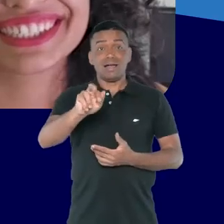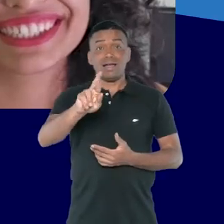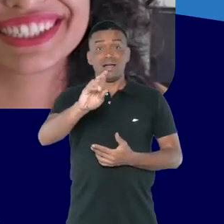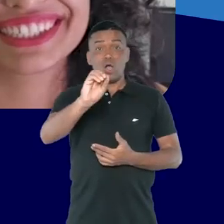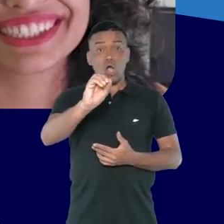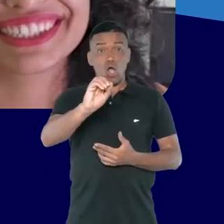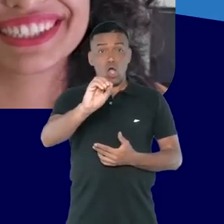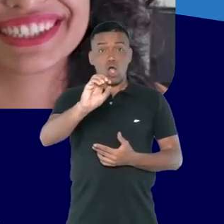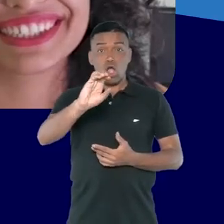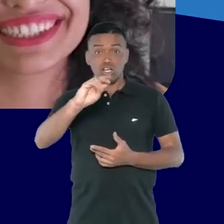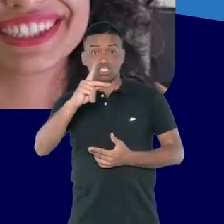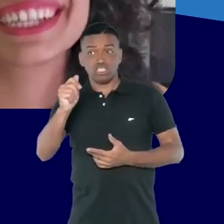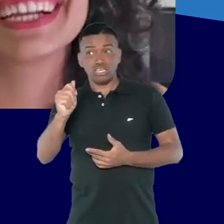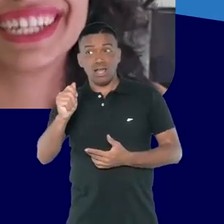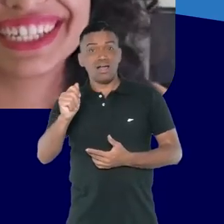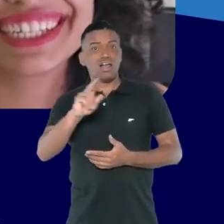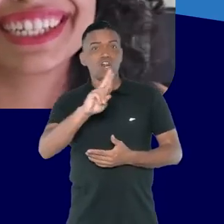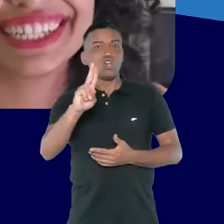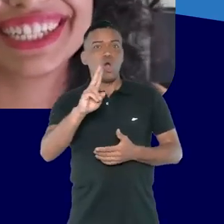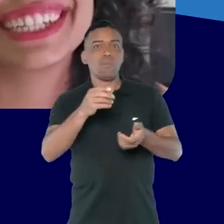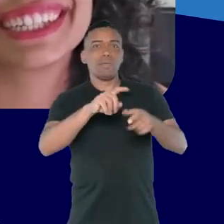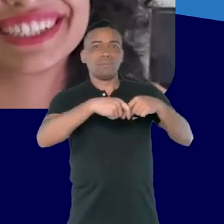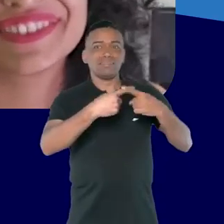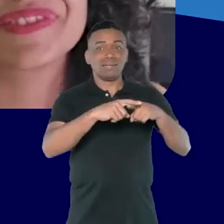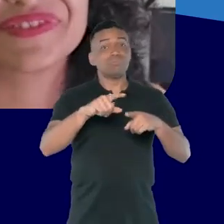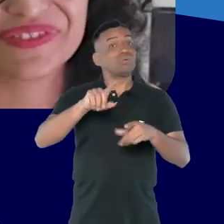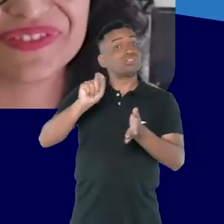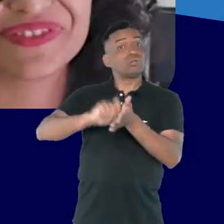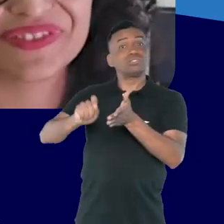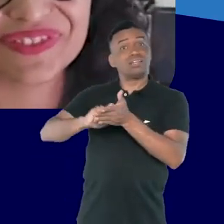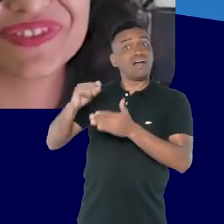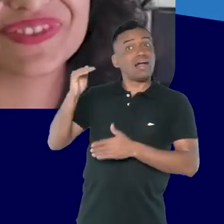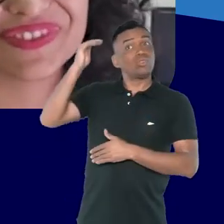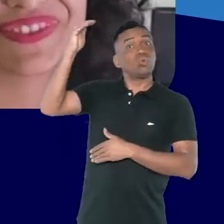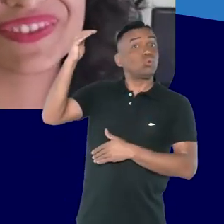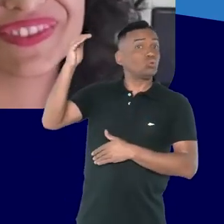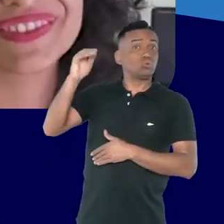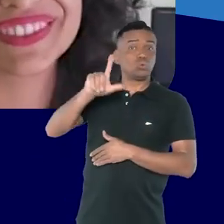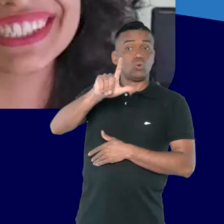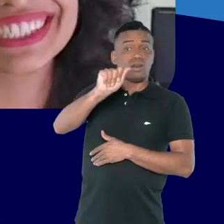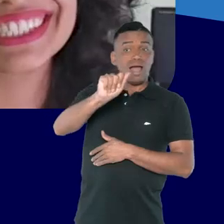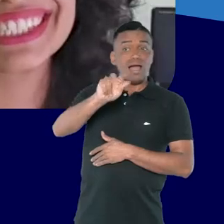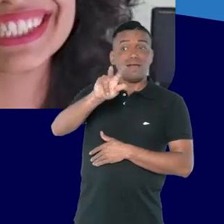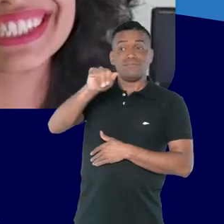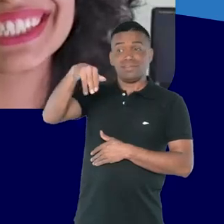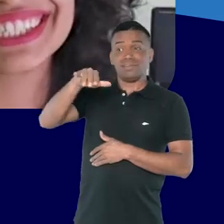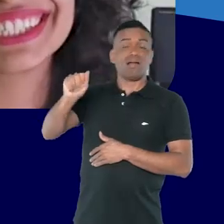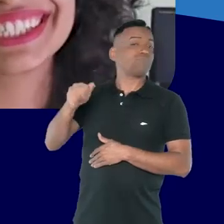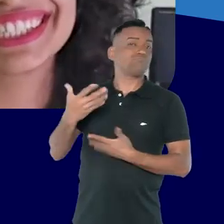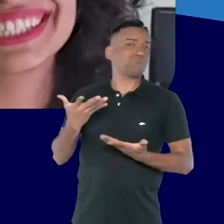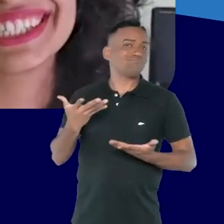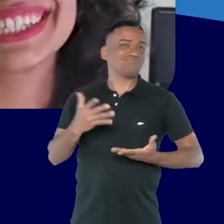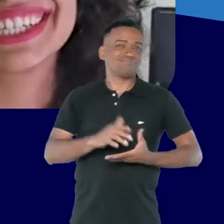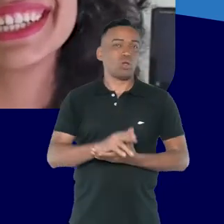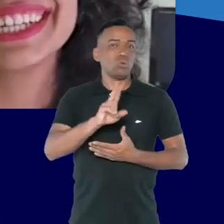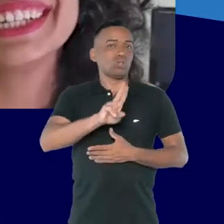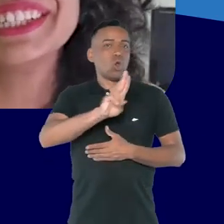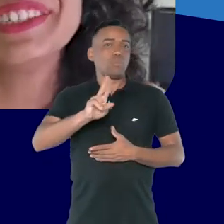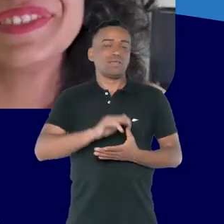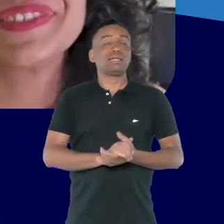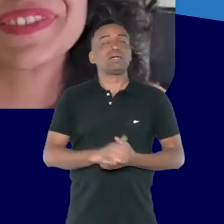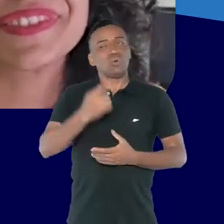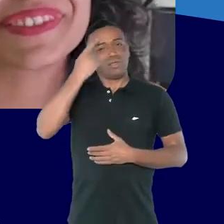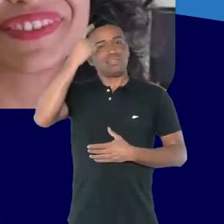da pseudônimo, né, da Lia Rocha, que escreve para adultos, e por que você não assina como Lavínia Rocha também na escrita